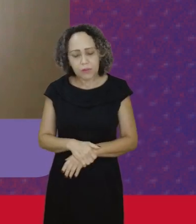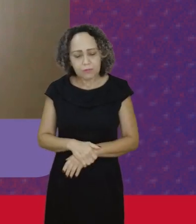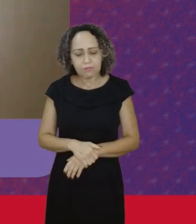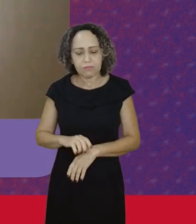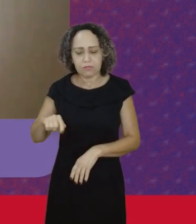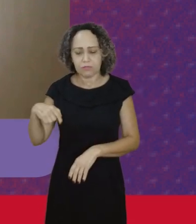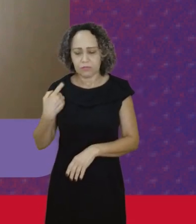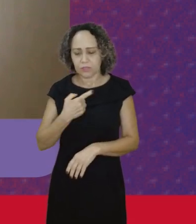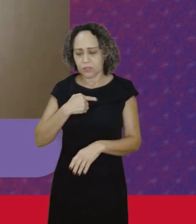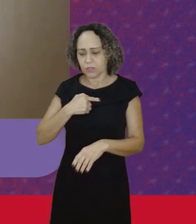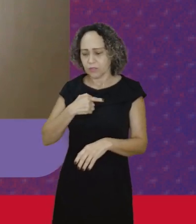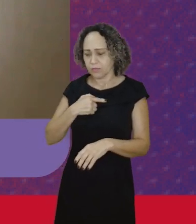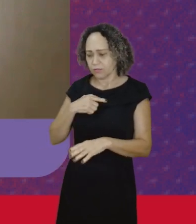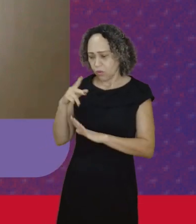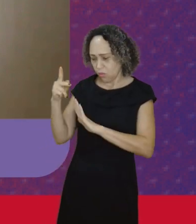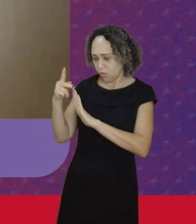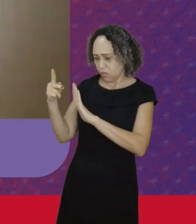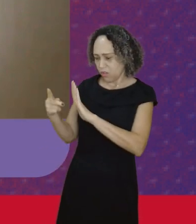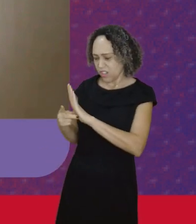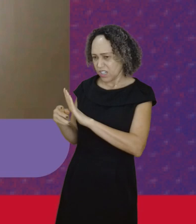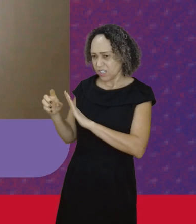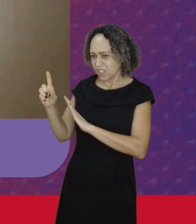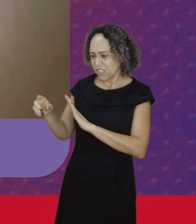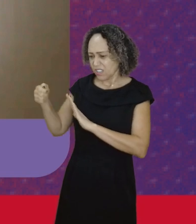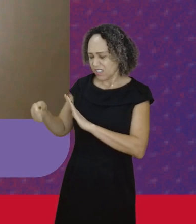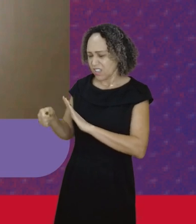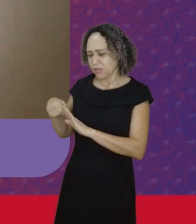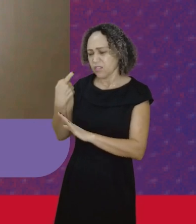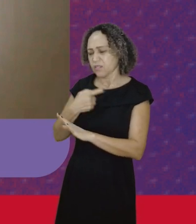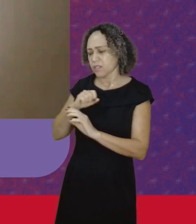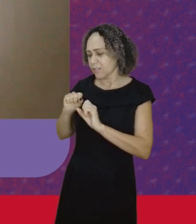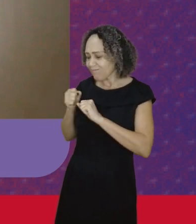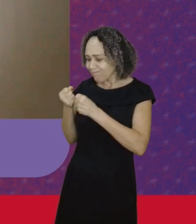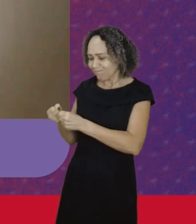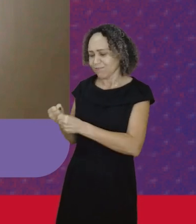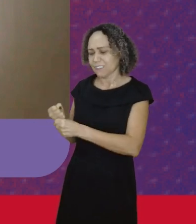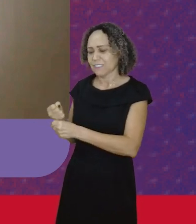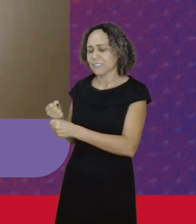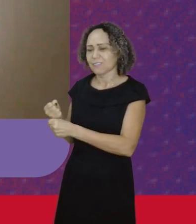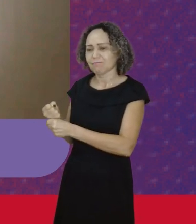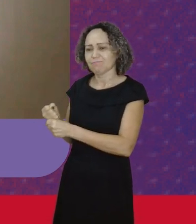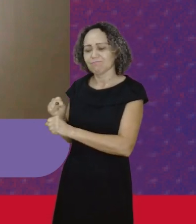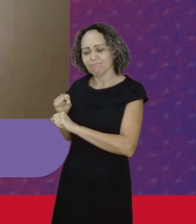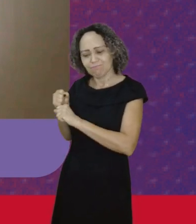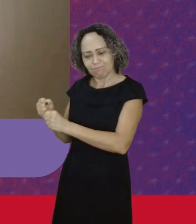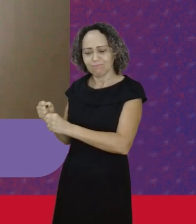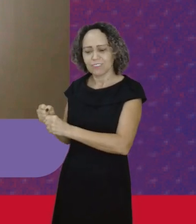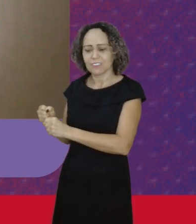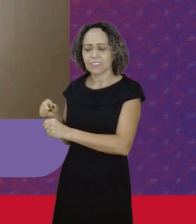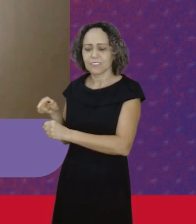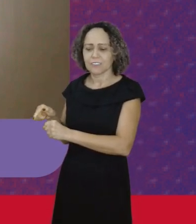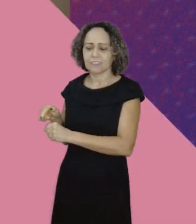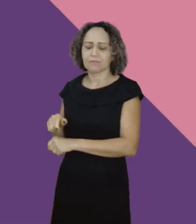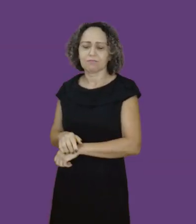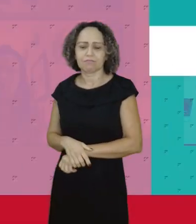da extrema-direita, que tem na educação assim, uma base fundamental para triunfar.